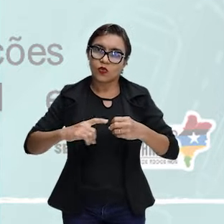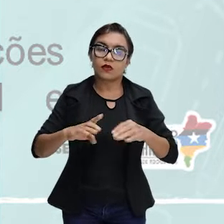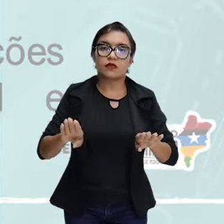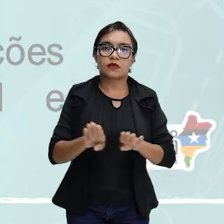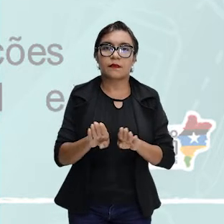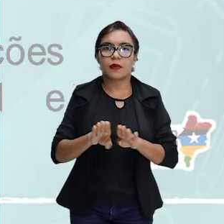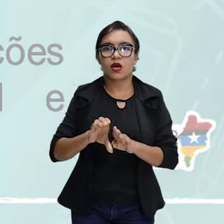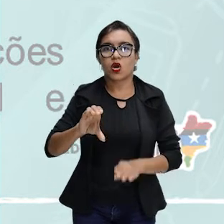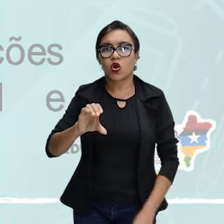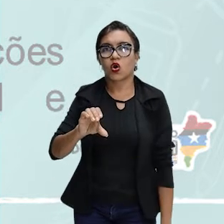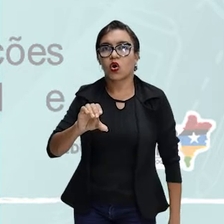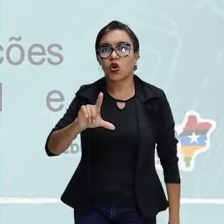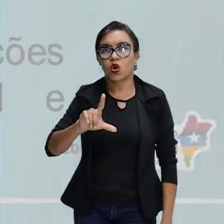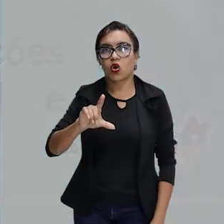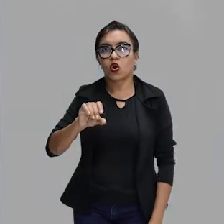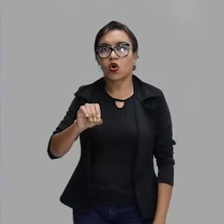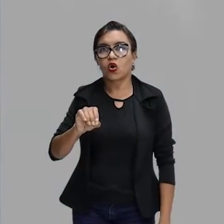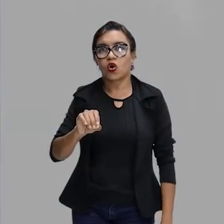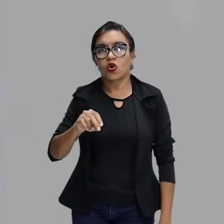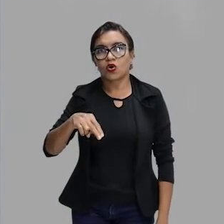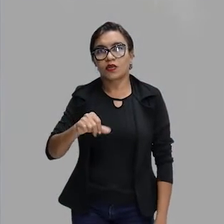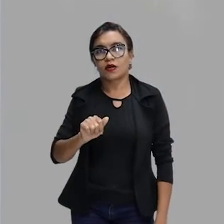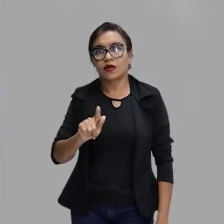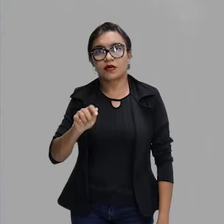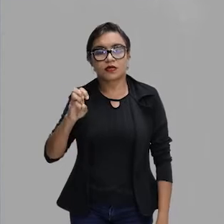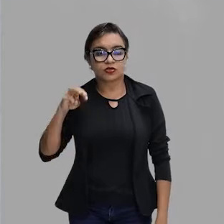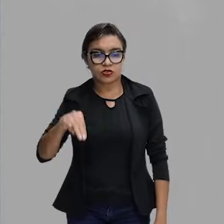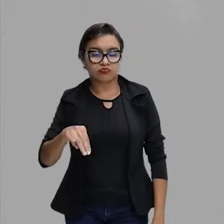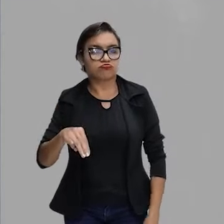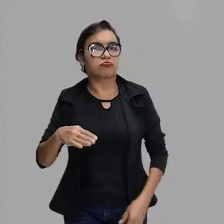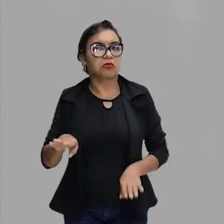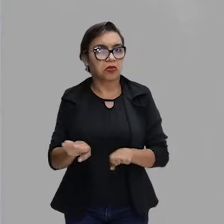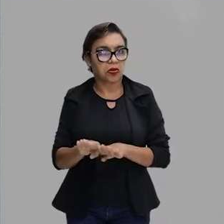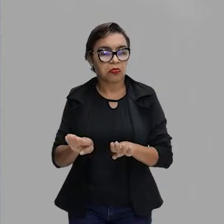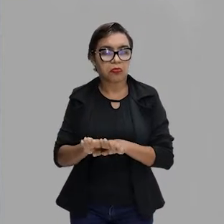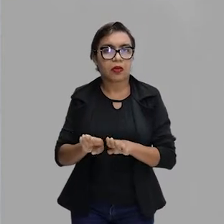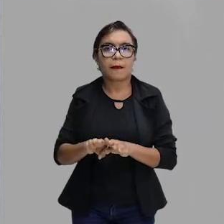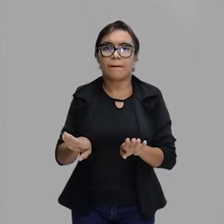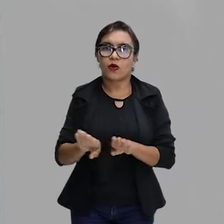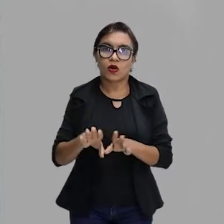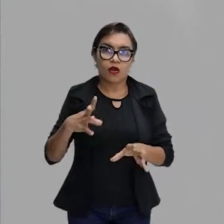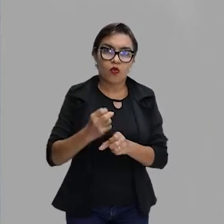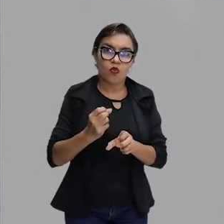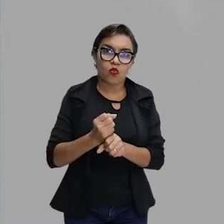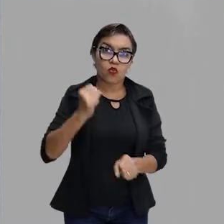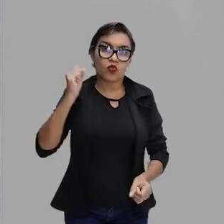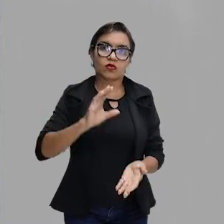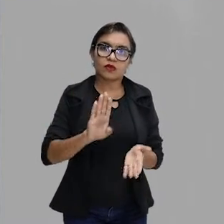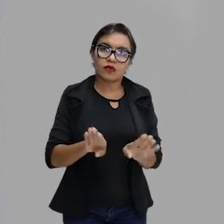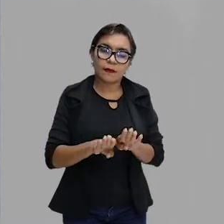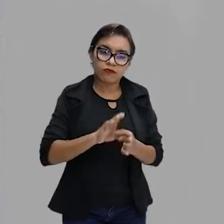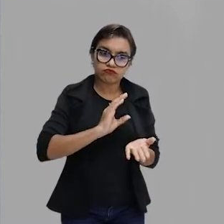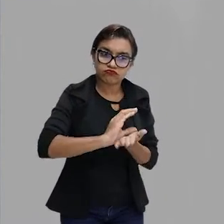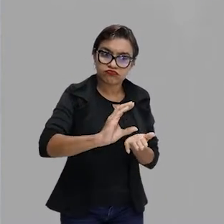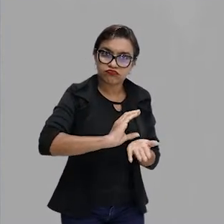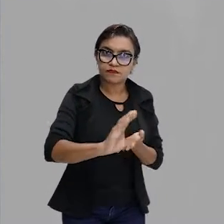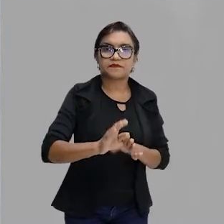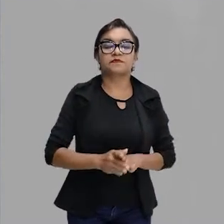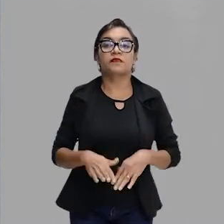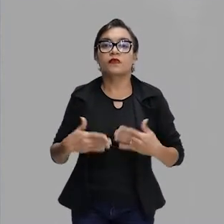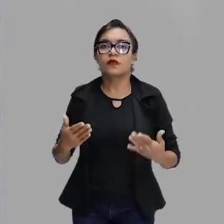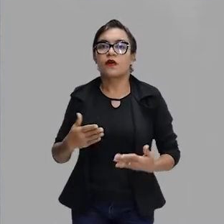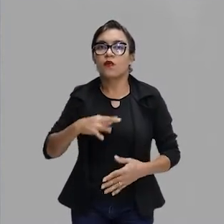animal, galera. Tudo isso para quê? Lucro, alto investimento, galera, tá certo? Em contrapartida, a